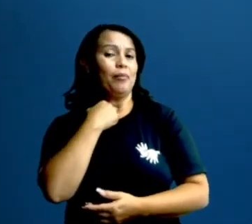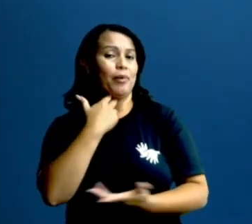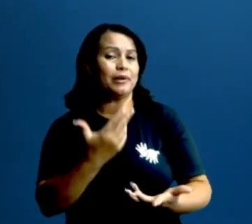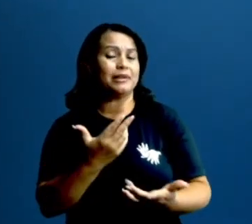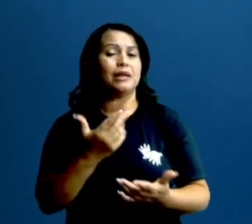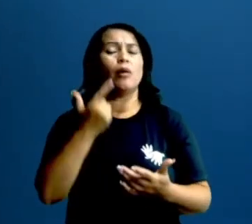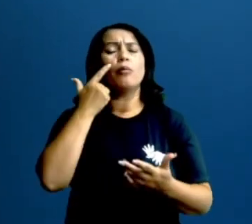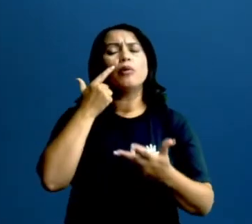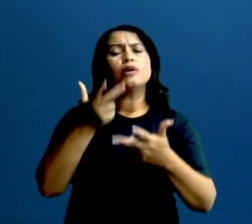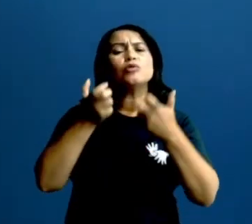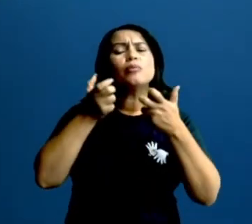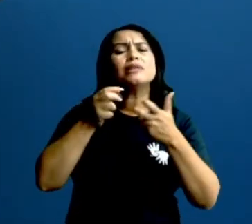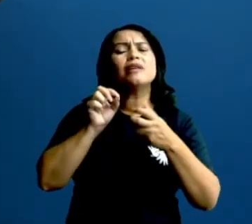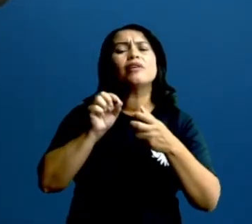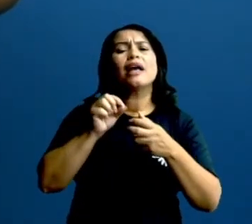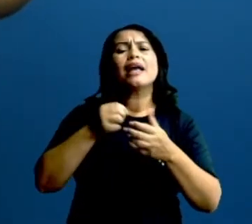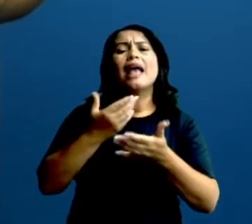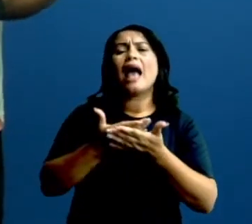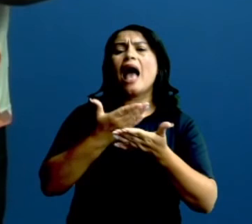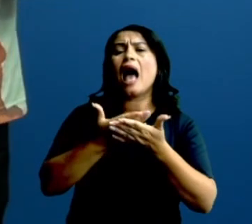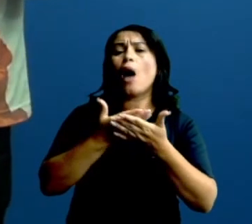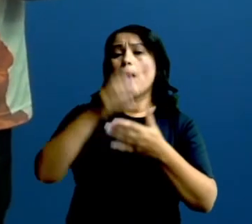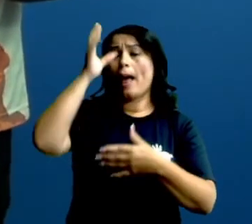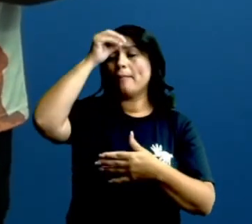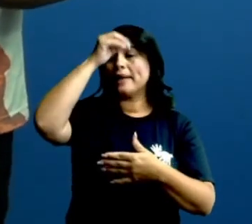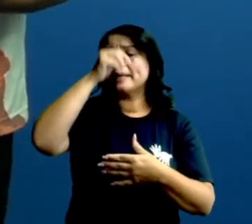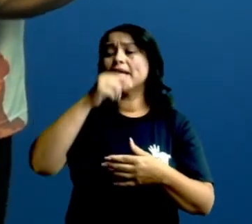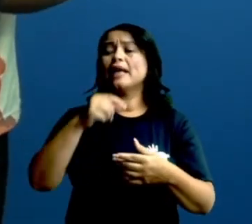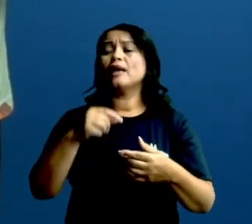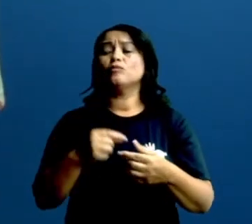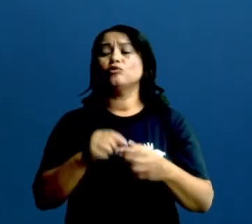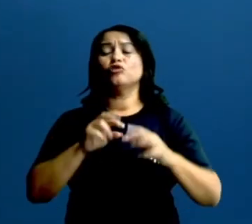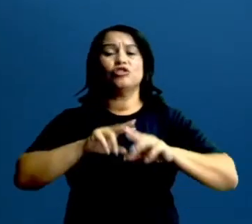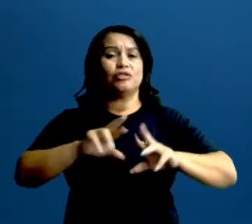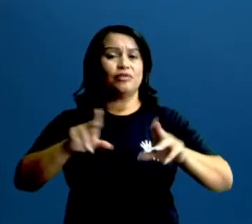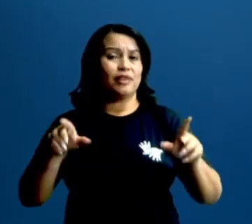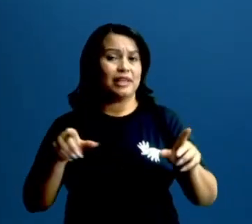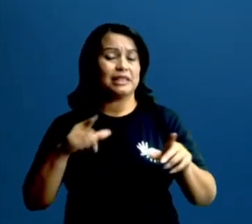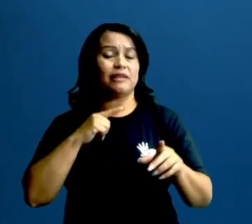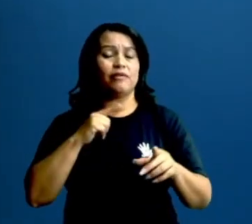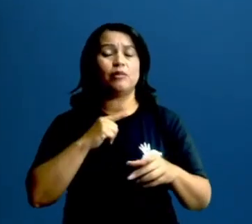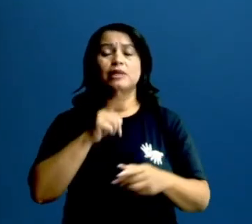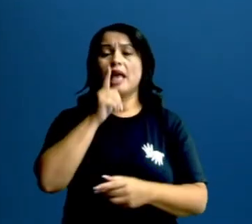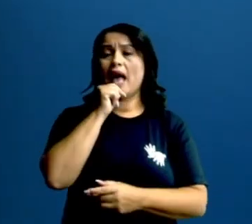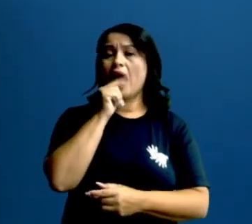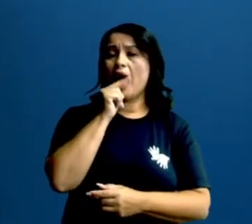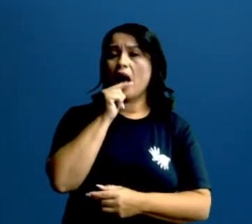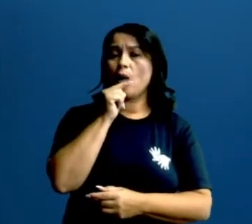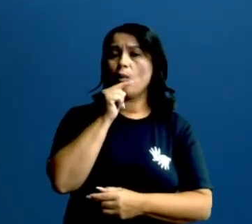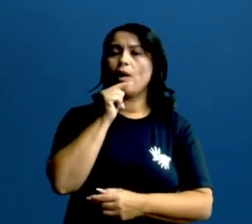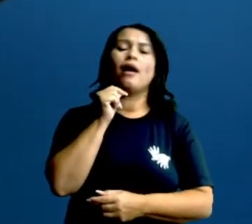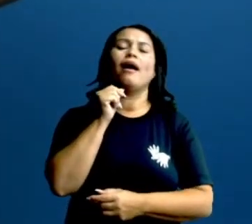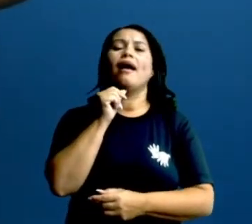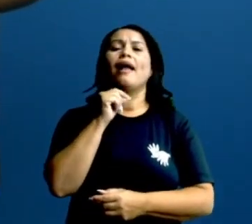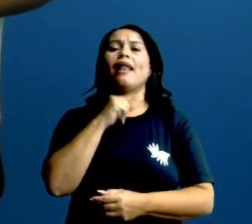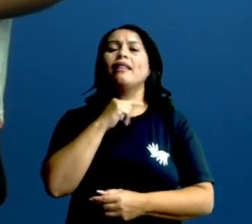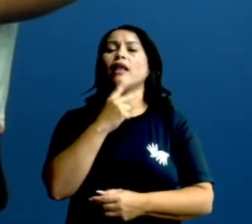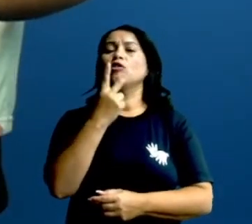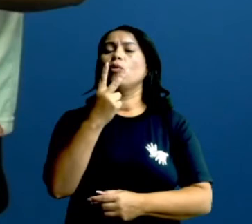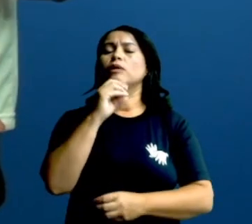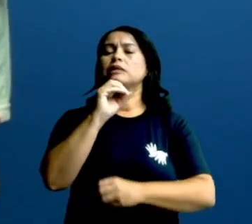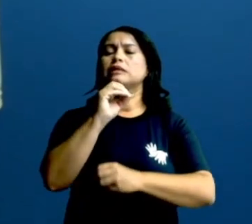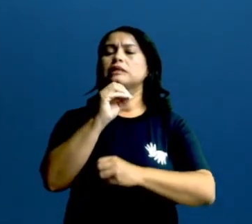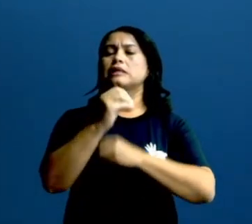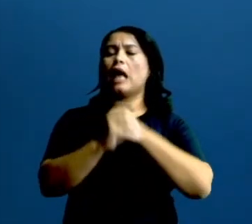Portanto, observem, né, que ao longo da nossa aula nós aprendemos as propriedades físicas, a gente viu que a água é uma molécula formada por 2 átomos